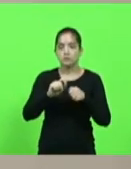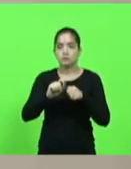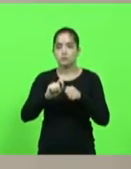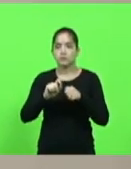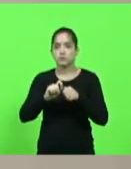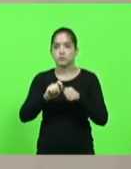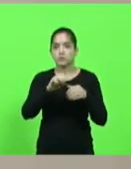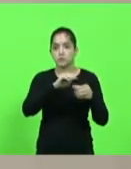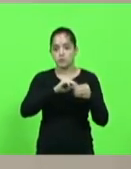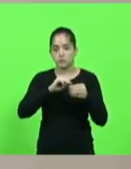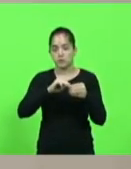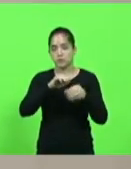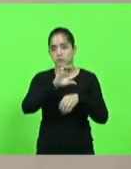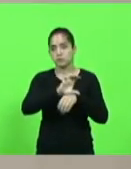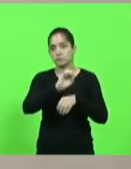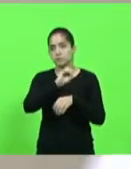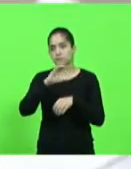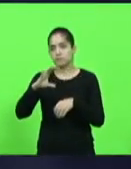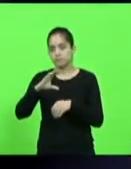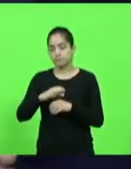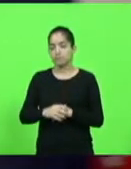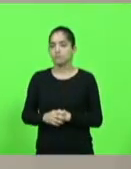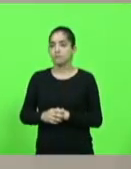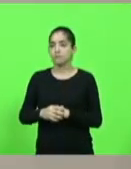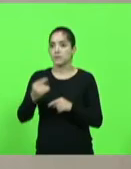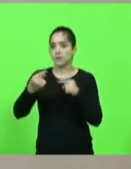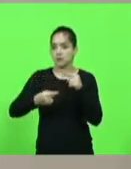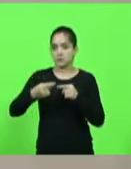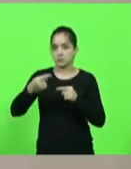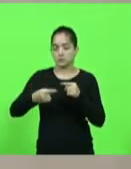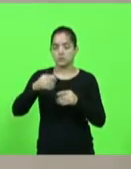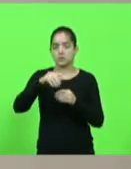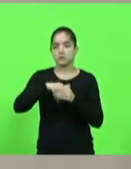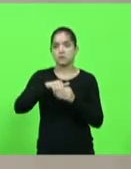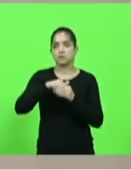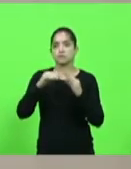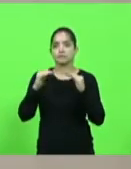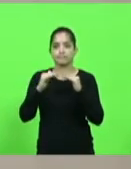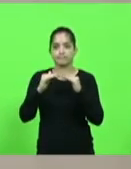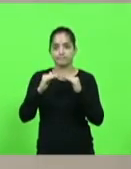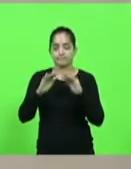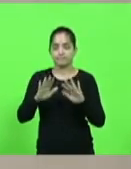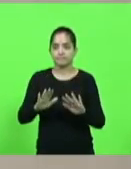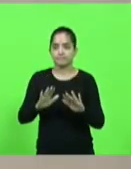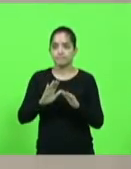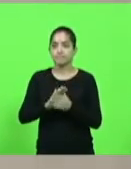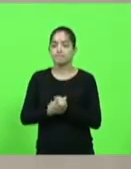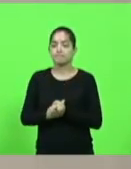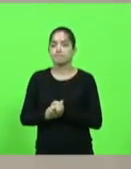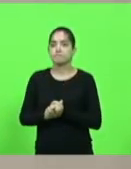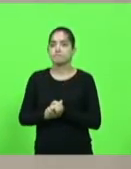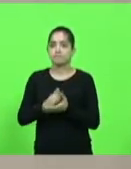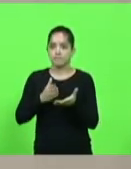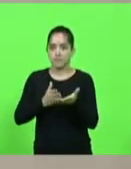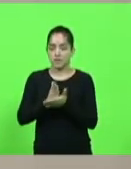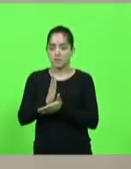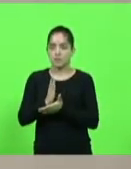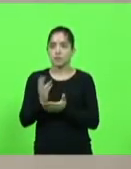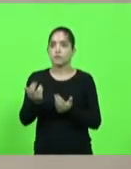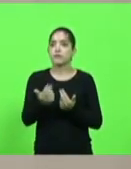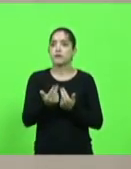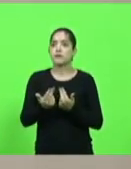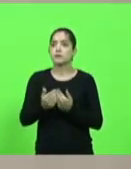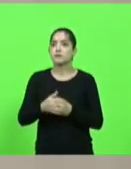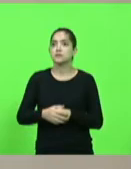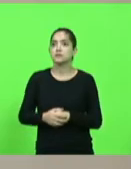dos municípios catarinenses. Em discussão. Não havendo quem queira discutir em votação, deputados que aprovam, permaneçam como se encontram. Aprovado por